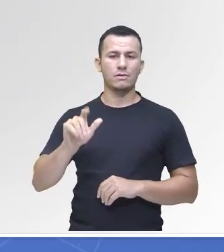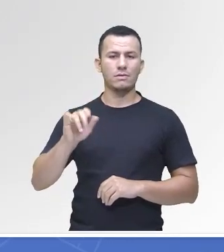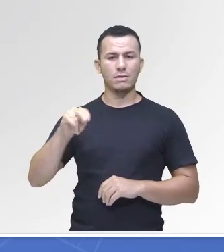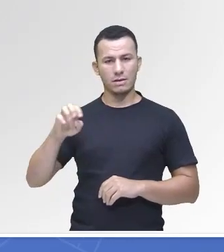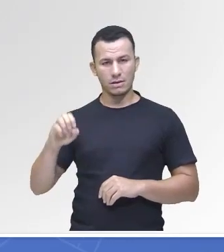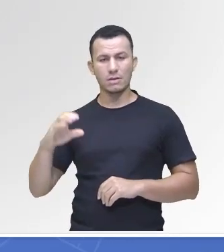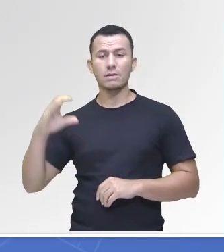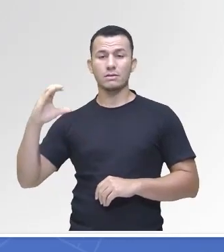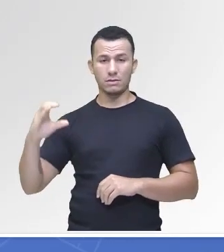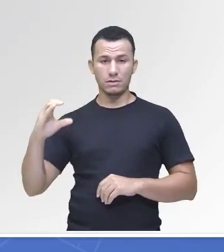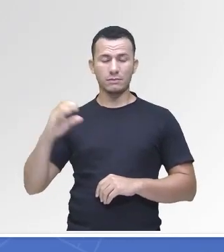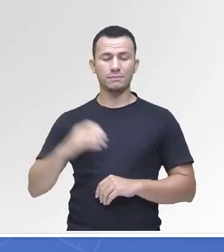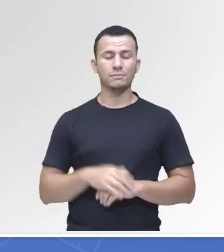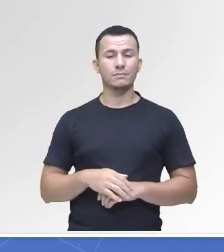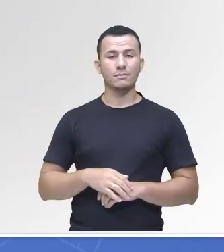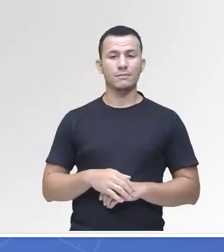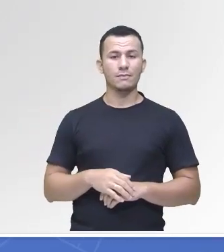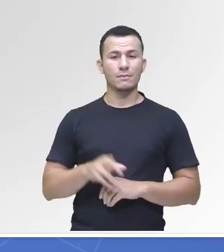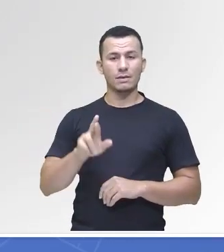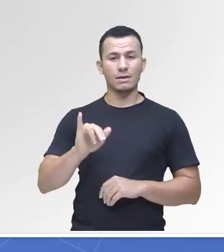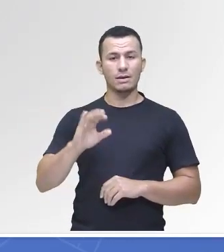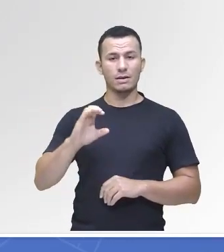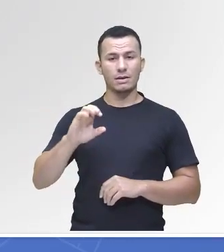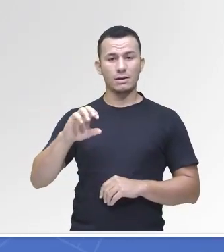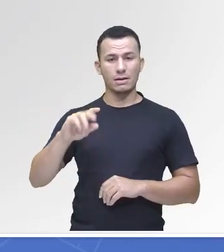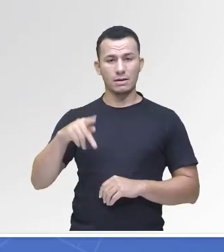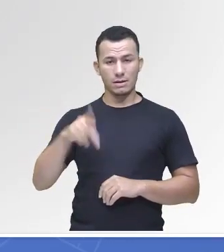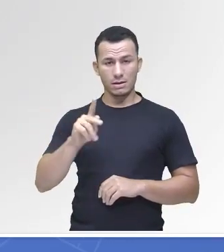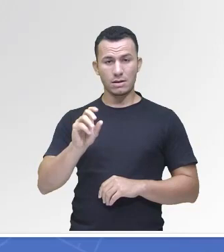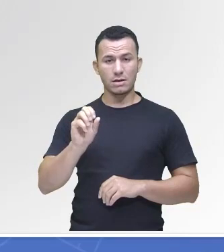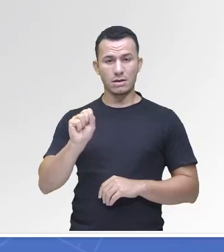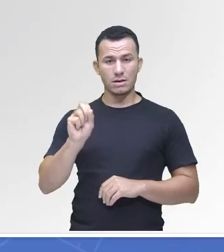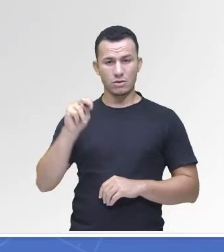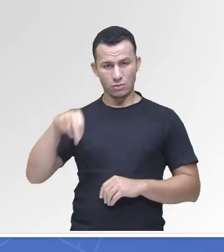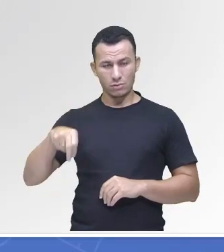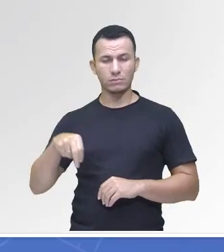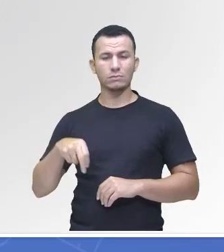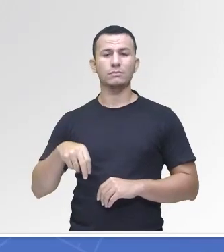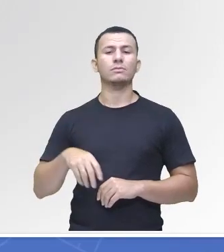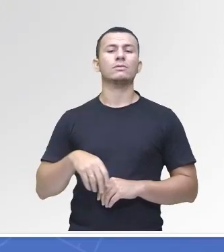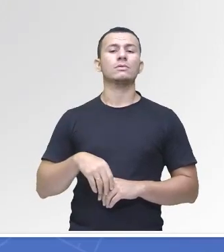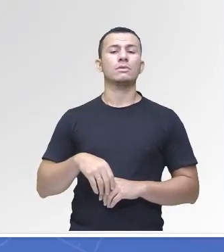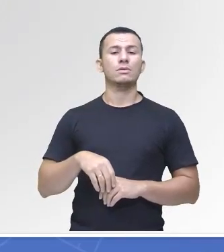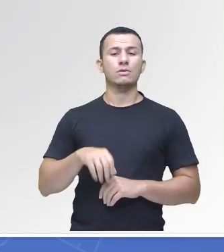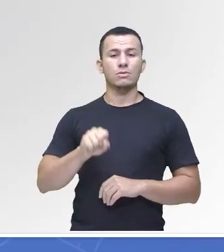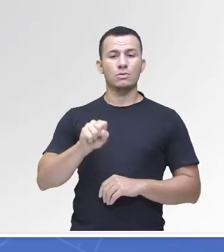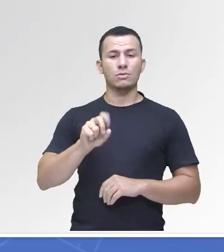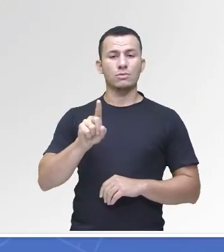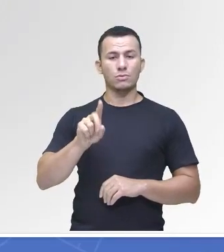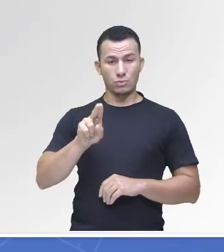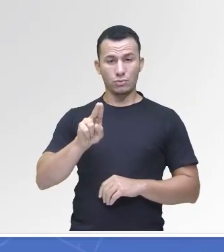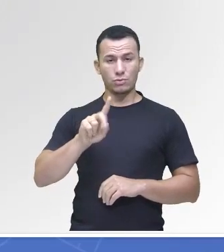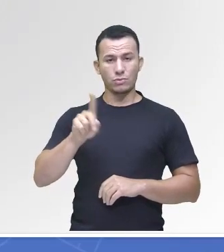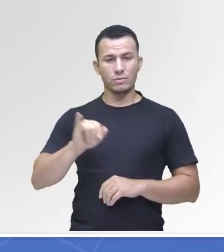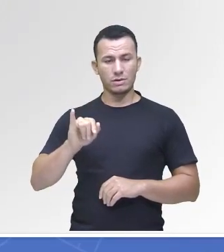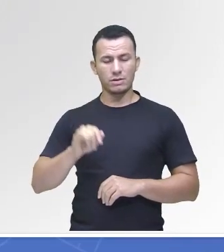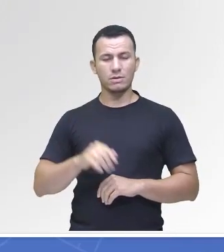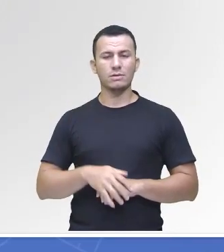C, Rickson C, Suzy também marcou a C,